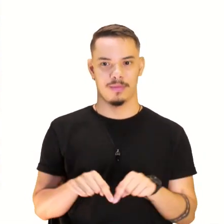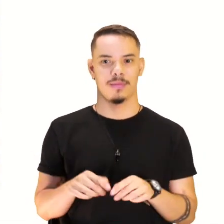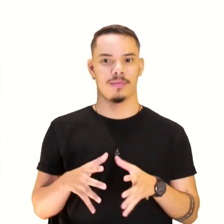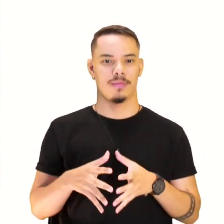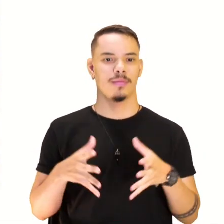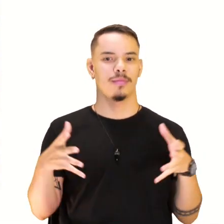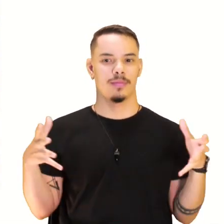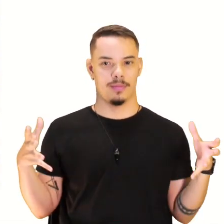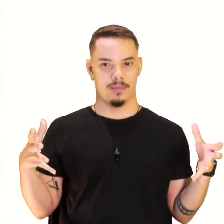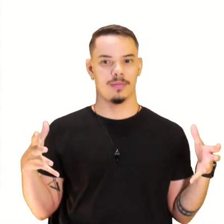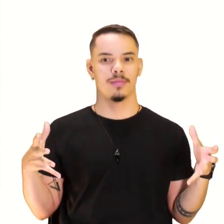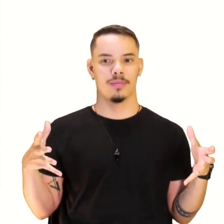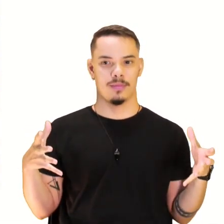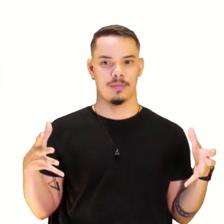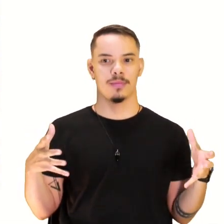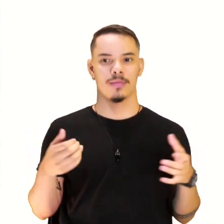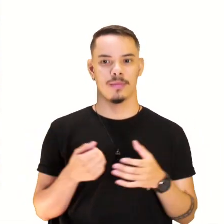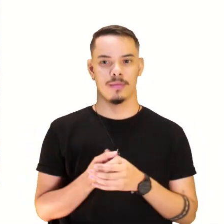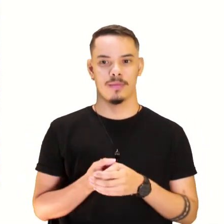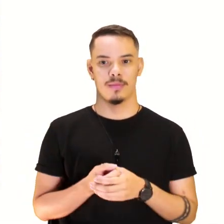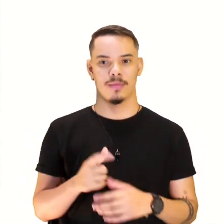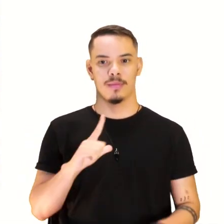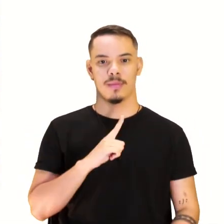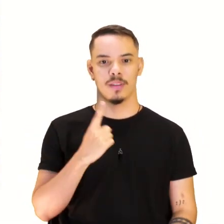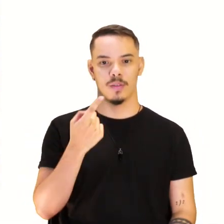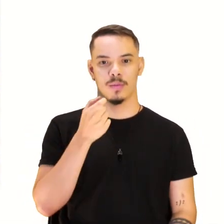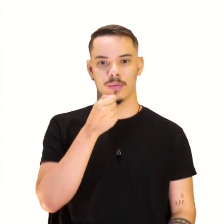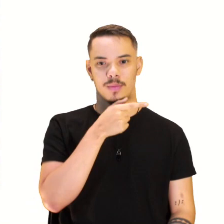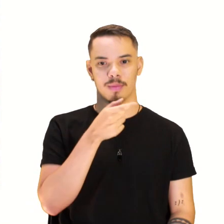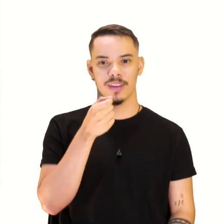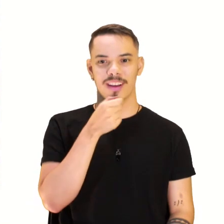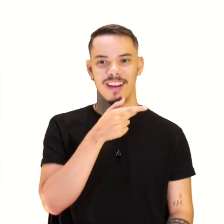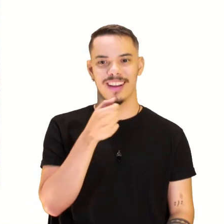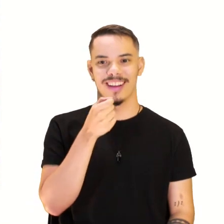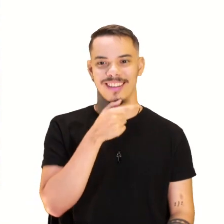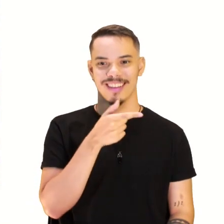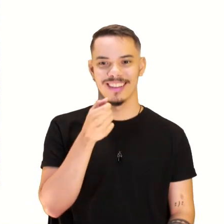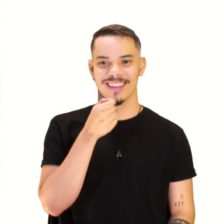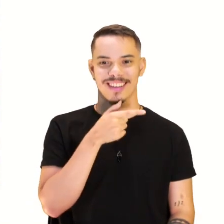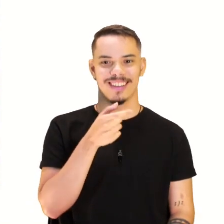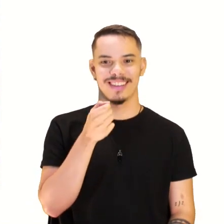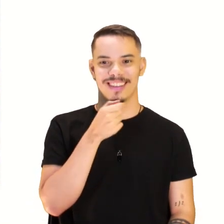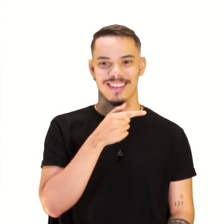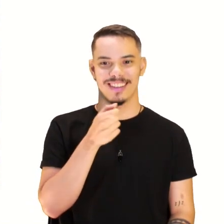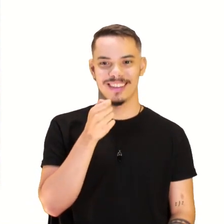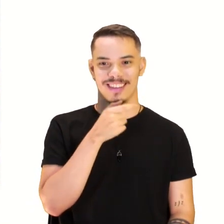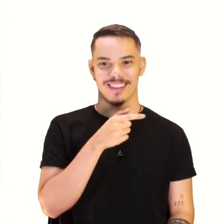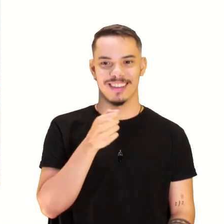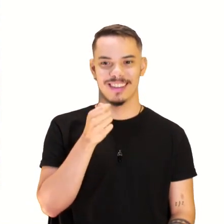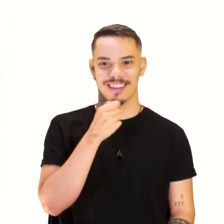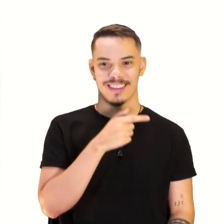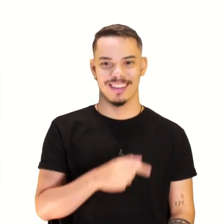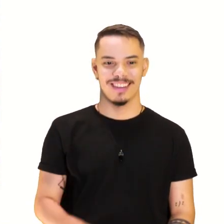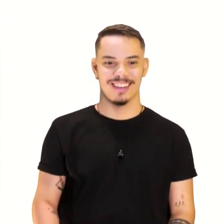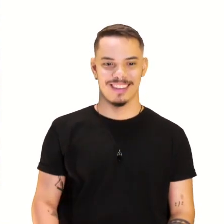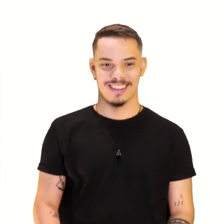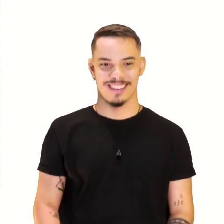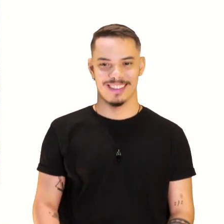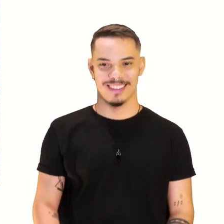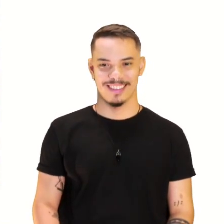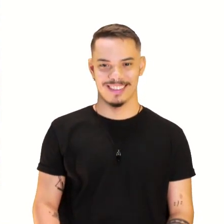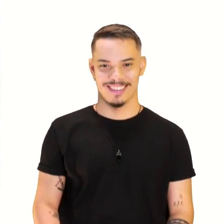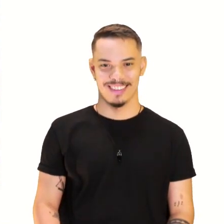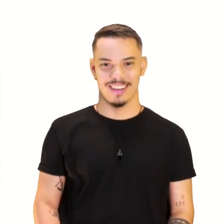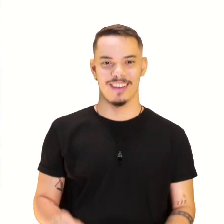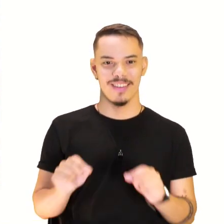É grande. Turma grande. Tem um comédia aqui na turma. Tem. Tô vendo aqui, ó.